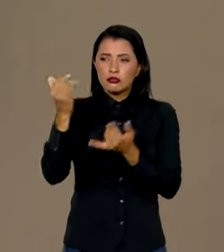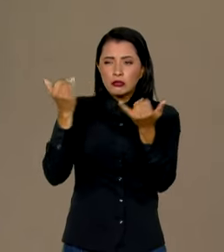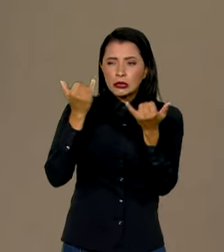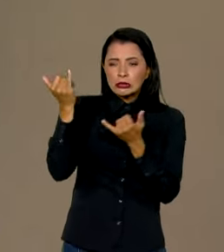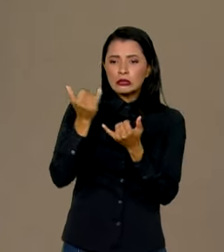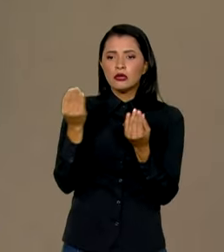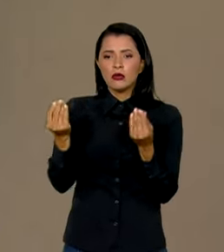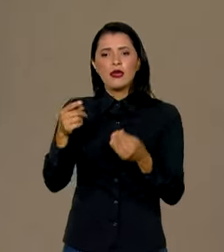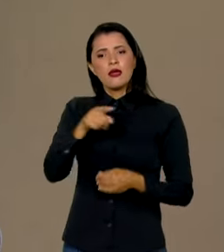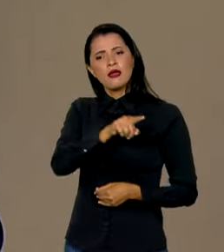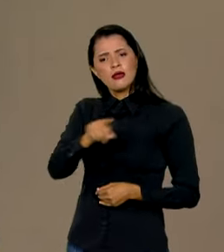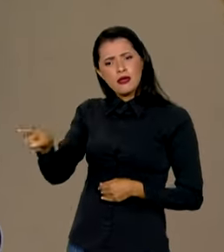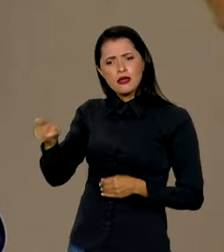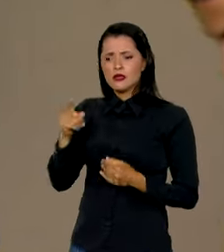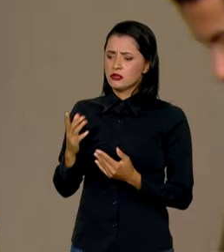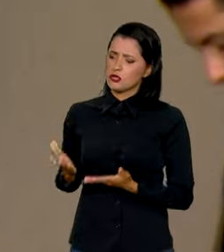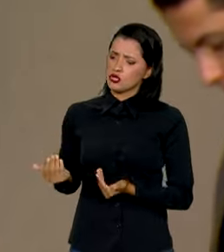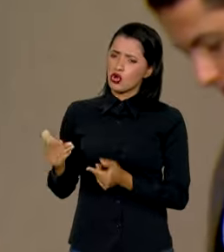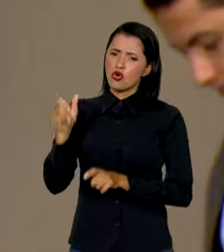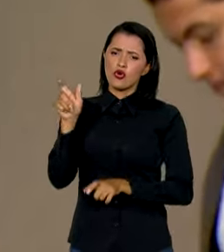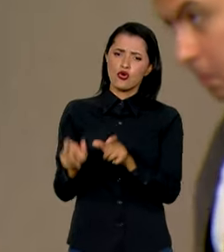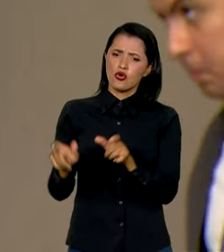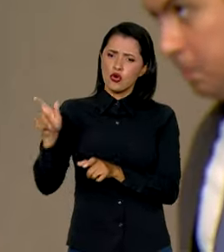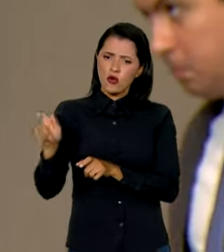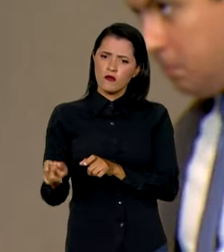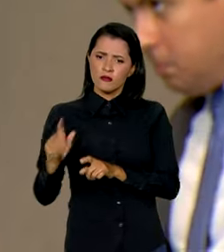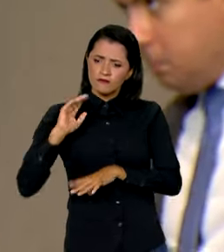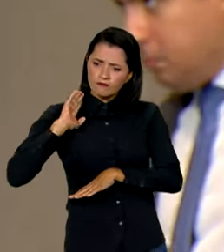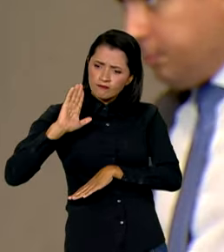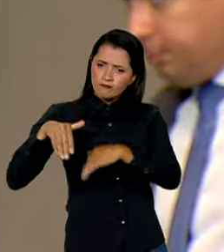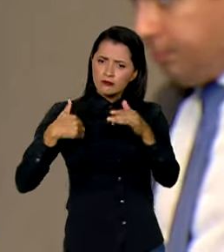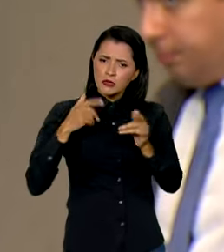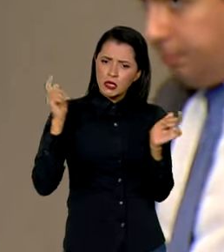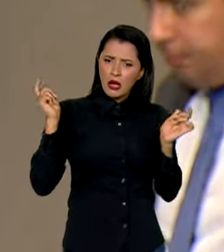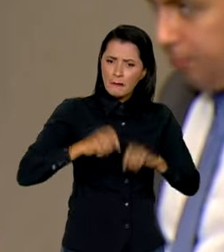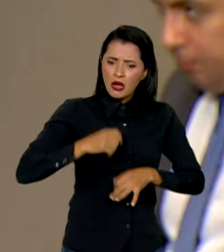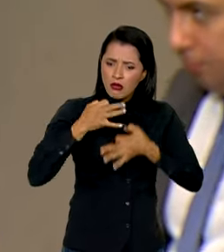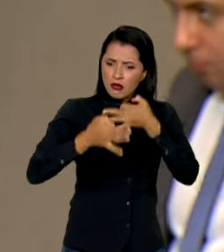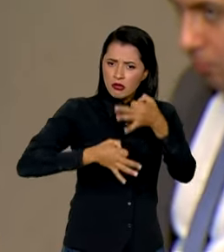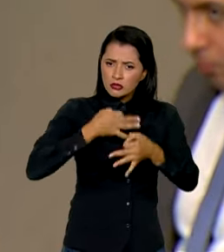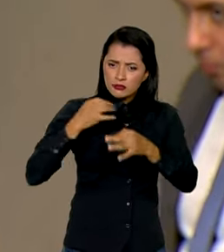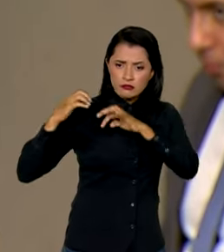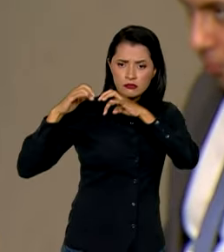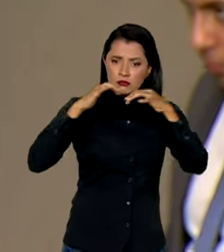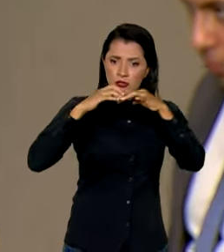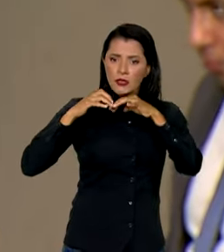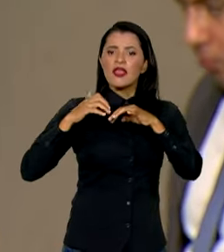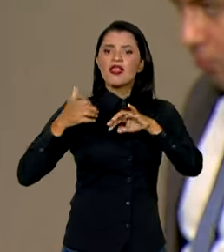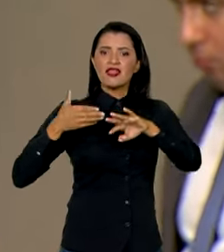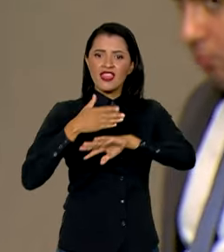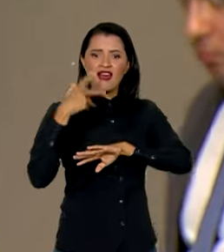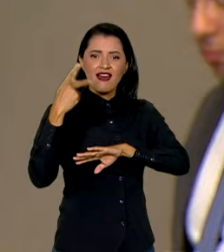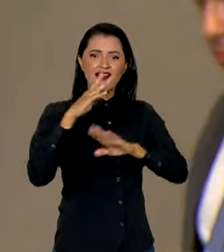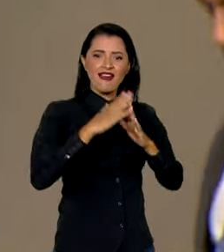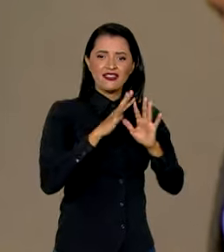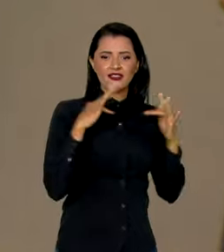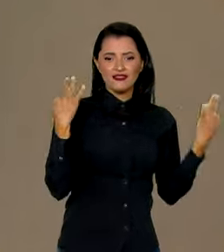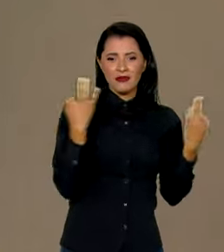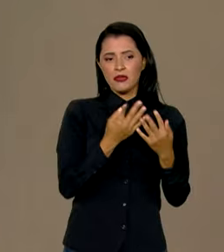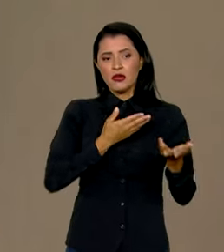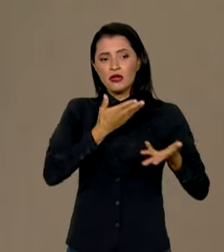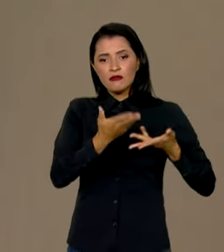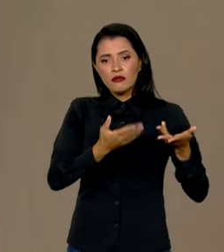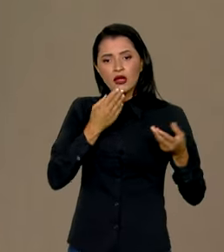jovens desenvolvendo uma capacidade crítica que vão levar para dentro das suas casas a informação